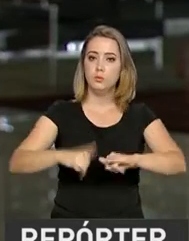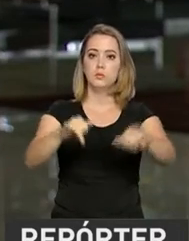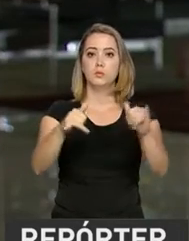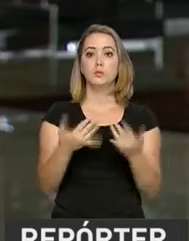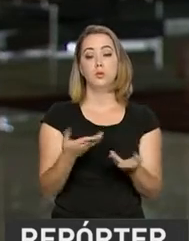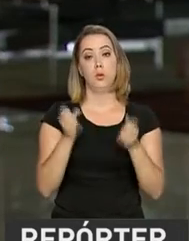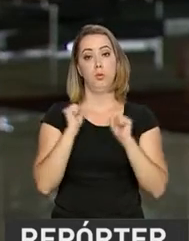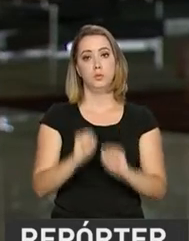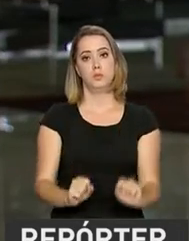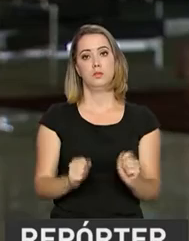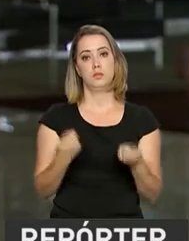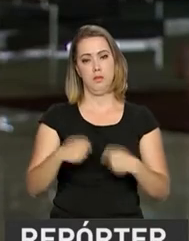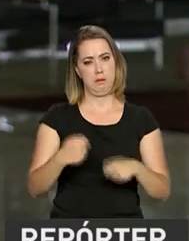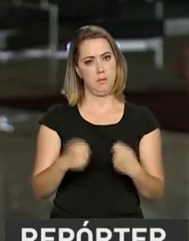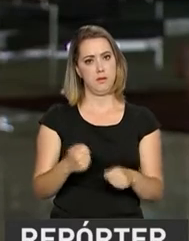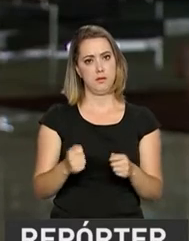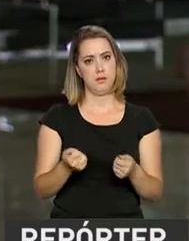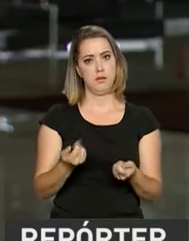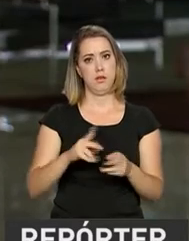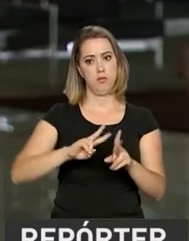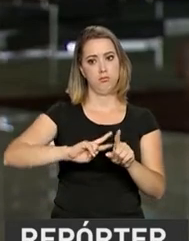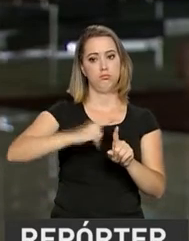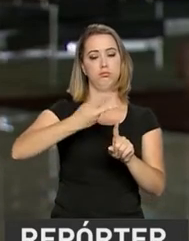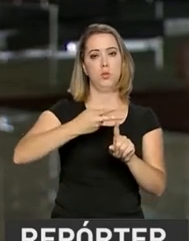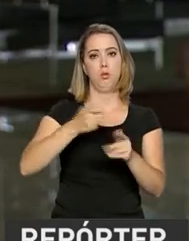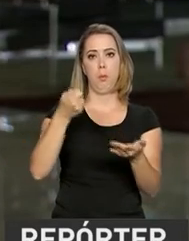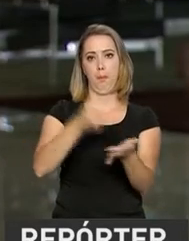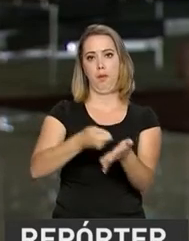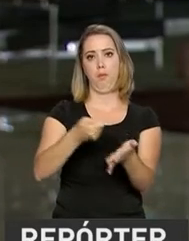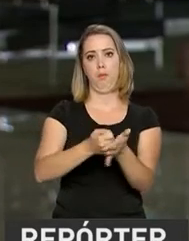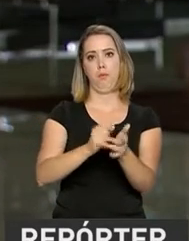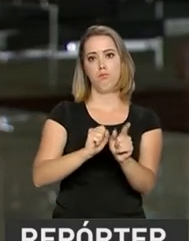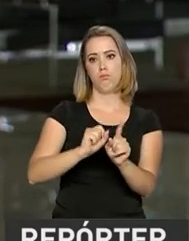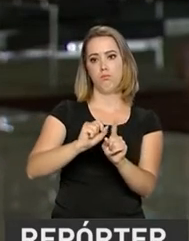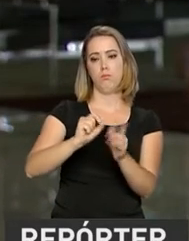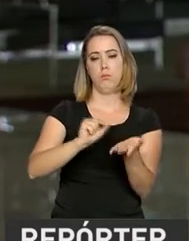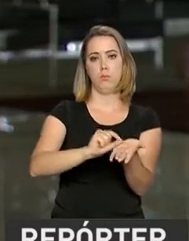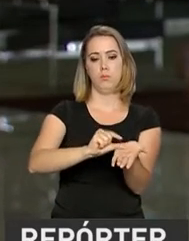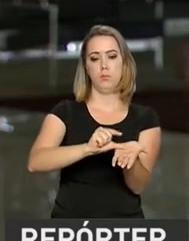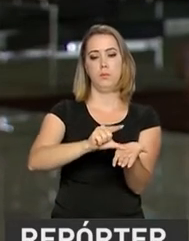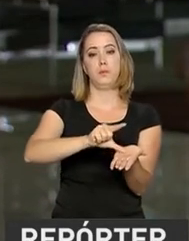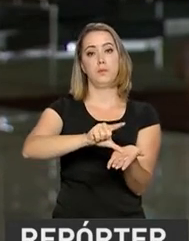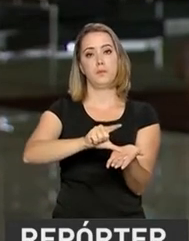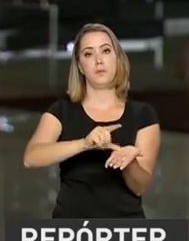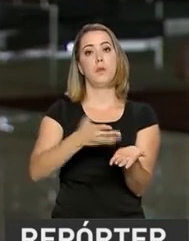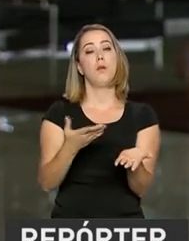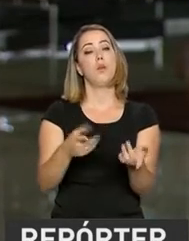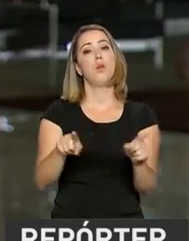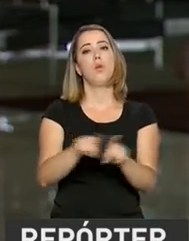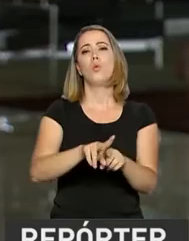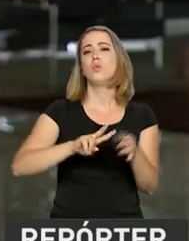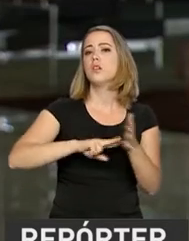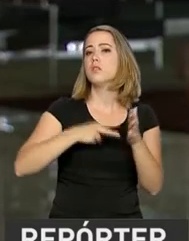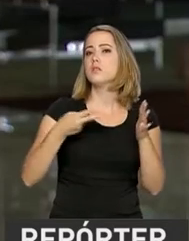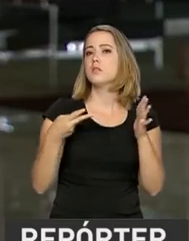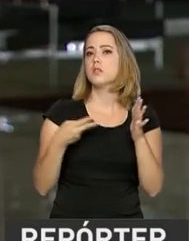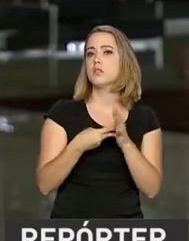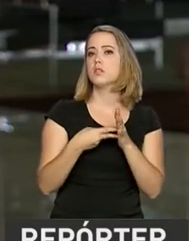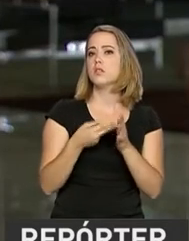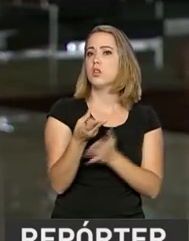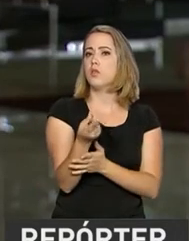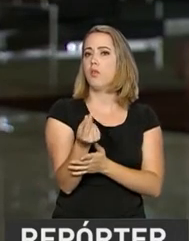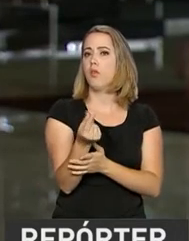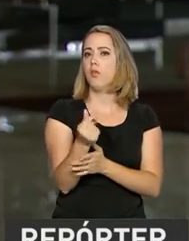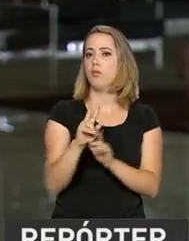daí sim haveria necessidade de se mudar da banda tarifária verde para a amarela o que representaria um custo